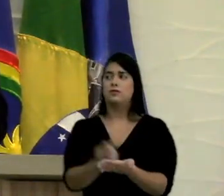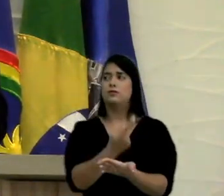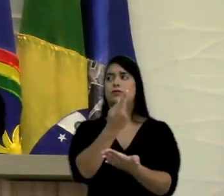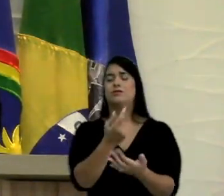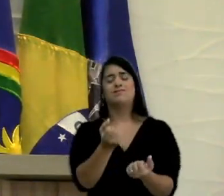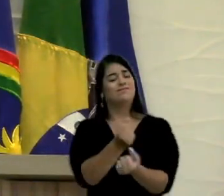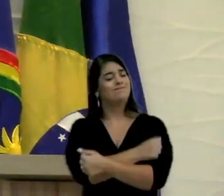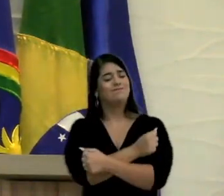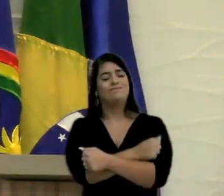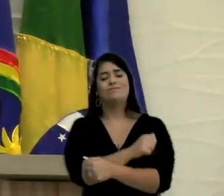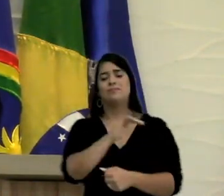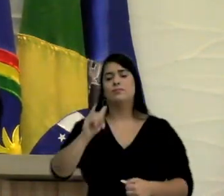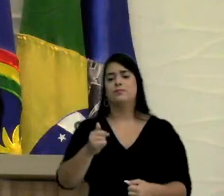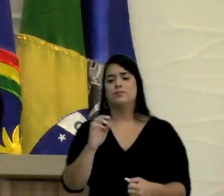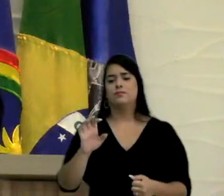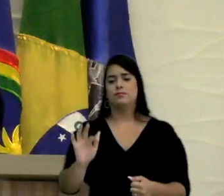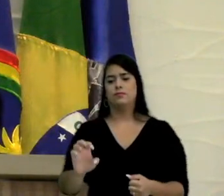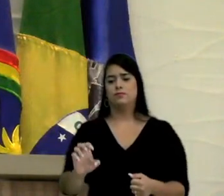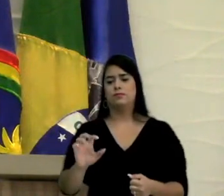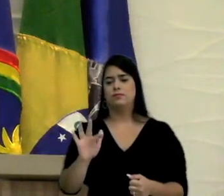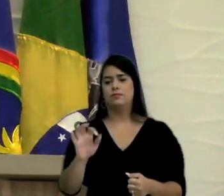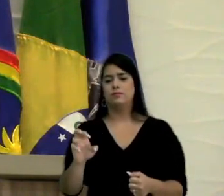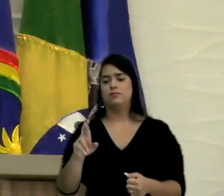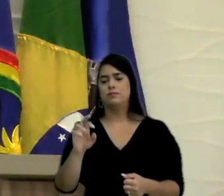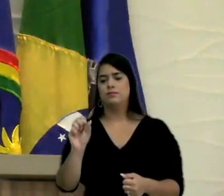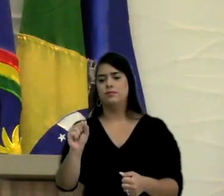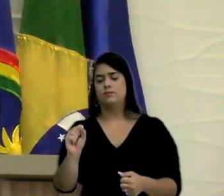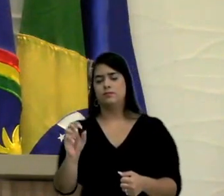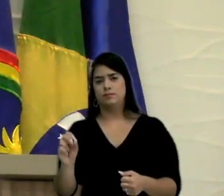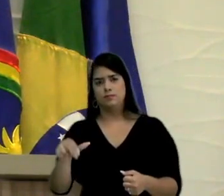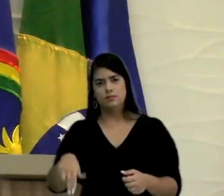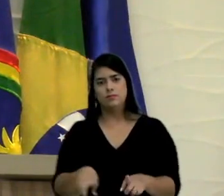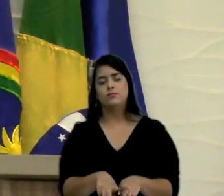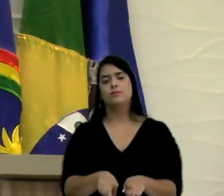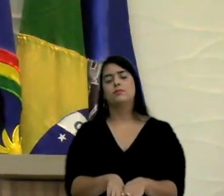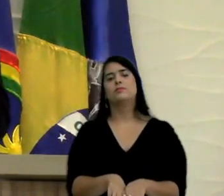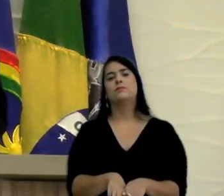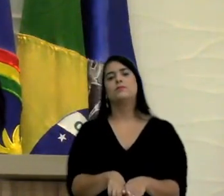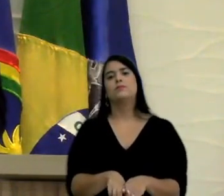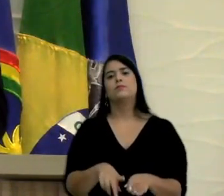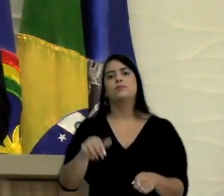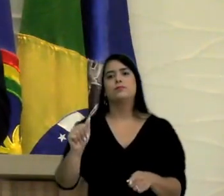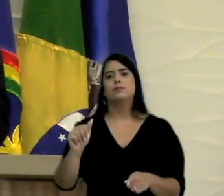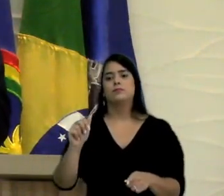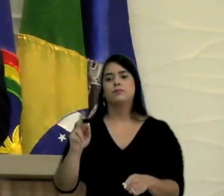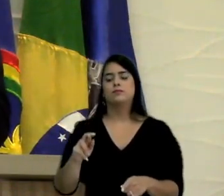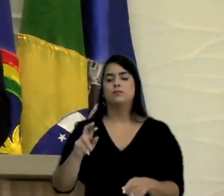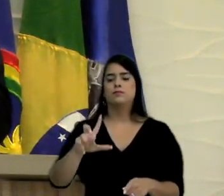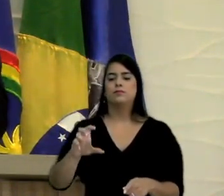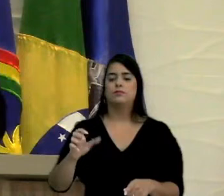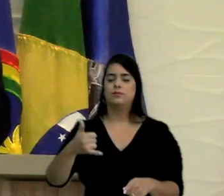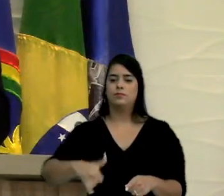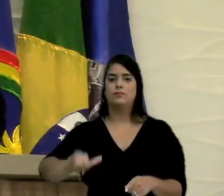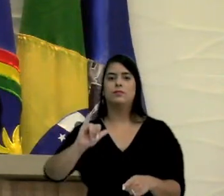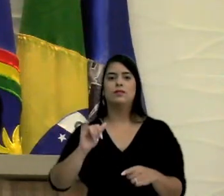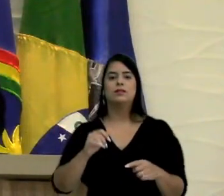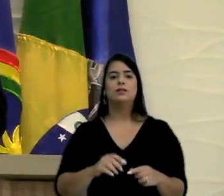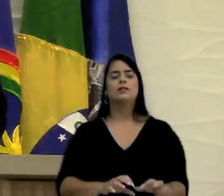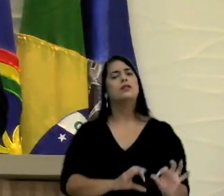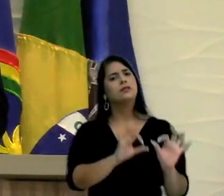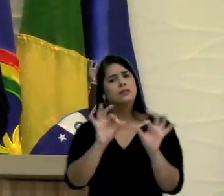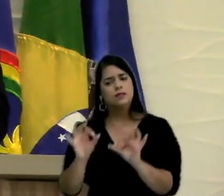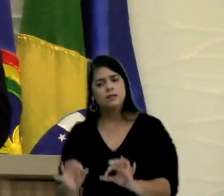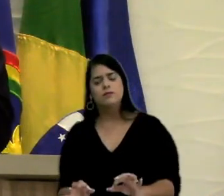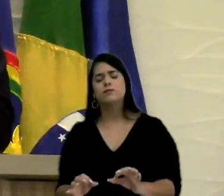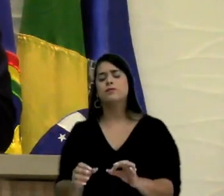a jeon lá no sudré a deda ao nosso amigo Harley filho de Anton bita que tá acompanhando as